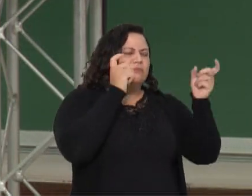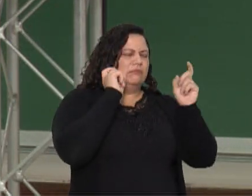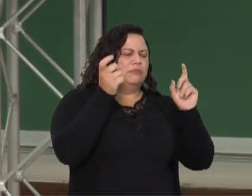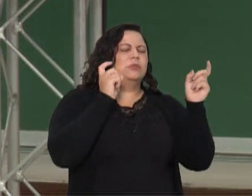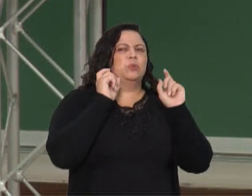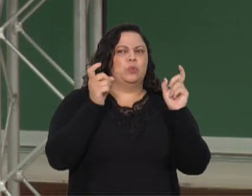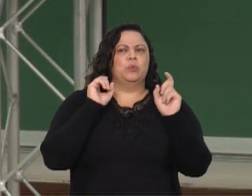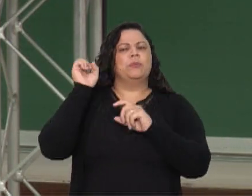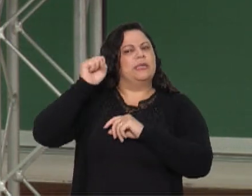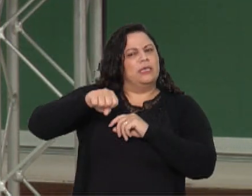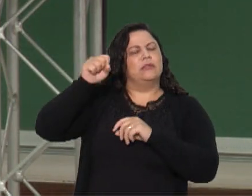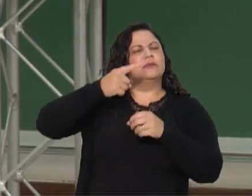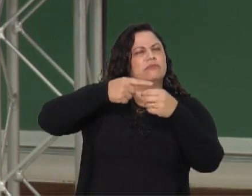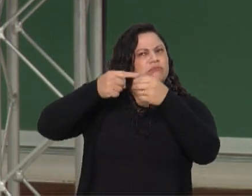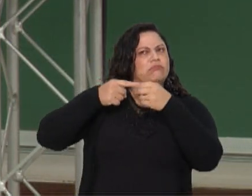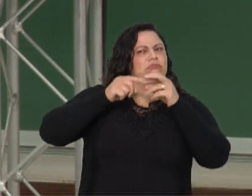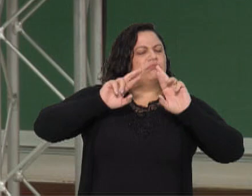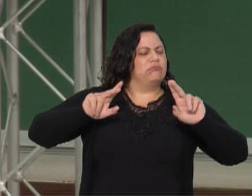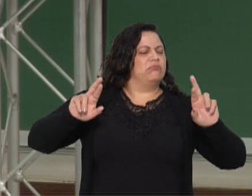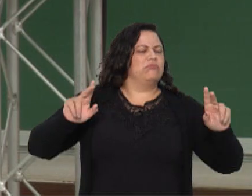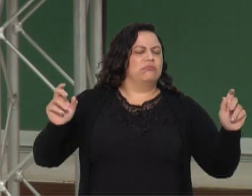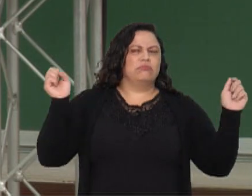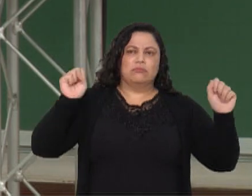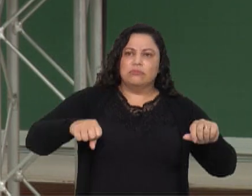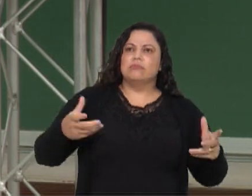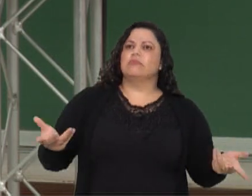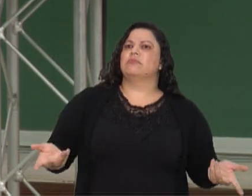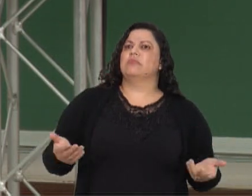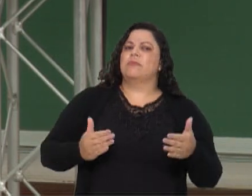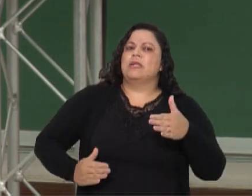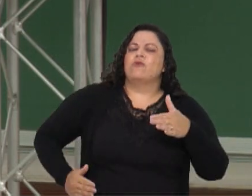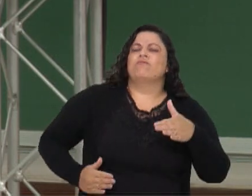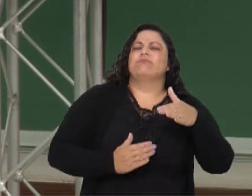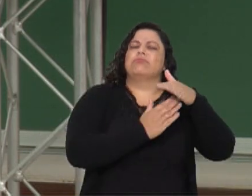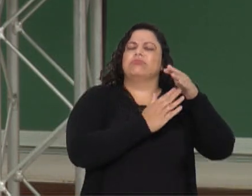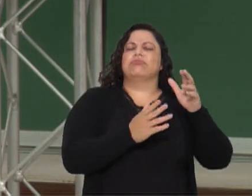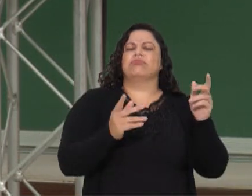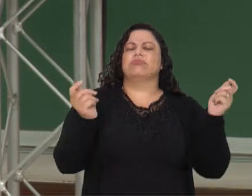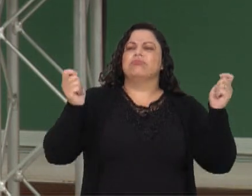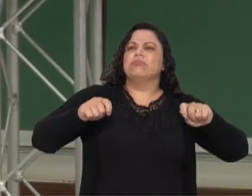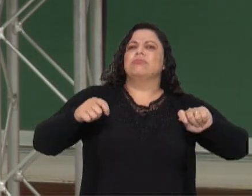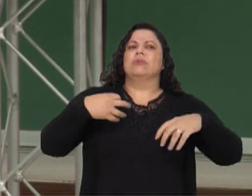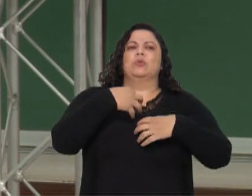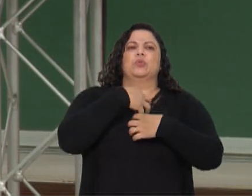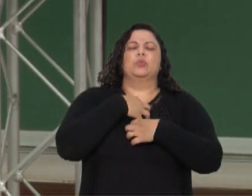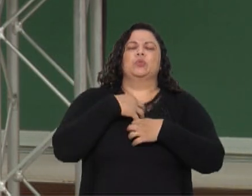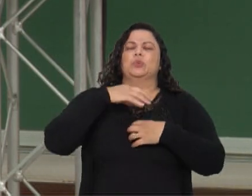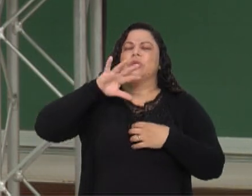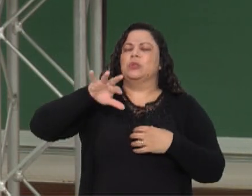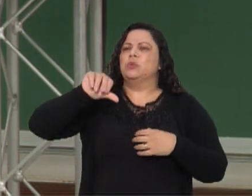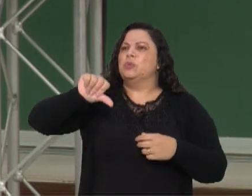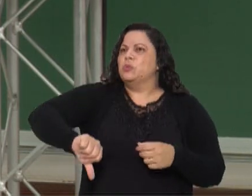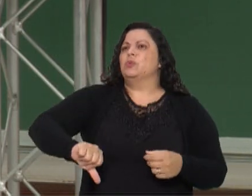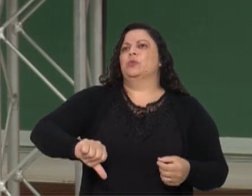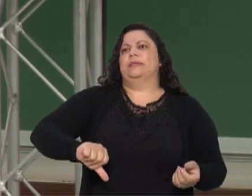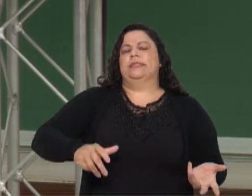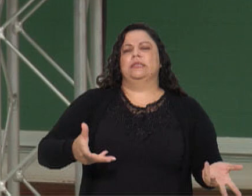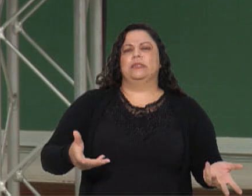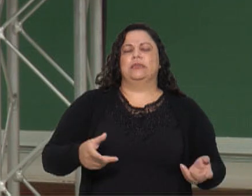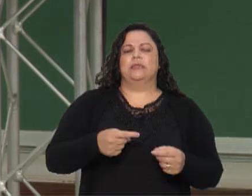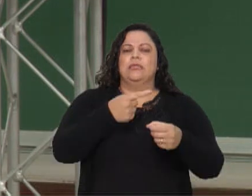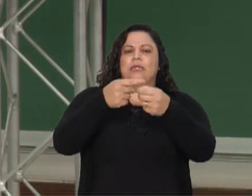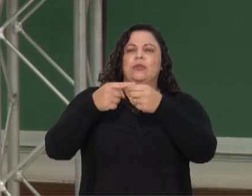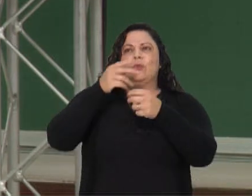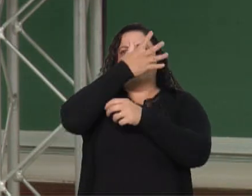da urbanização, sim, né? Para não impactar de forma negativa naquela cidade e com as pessoas que moram ali,